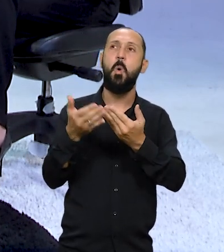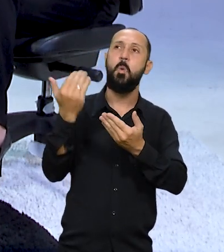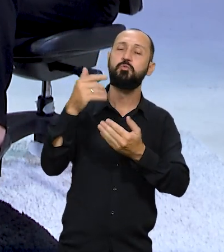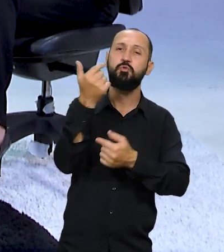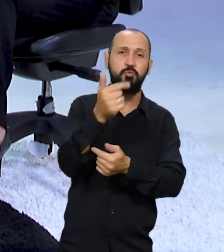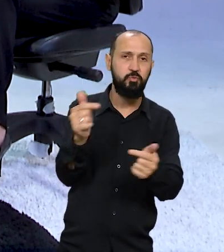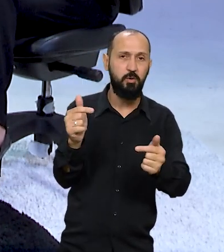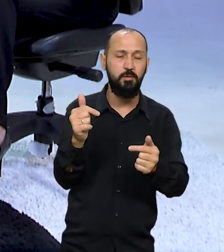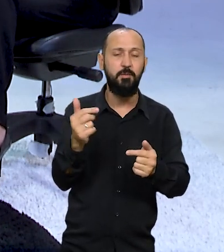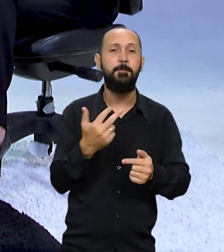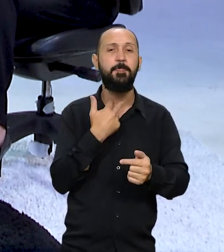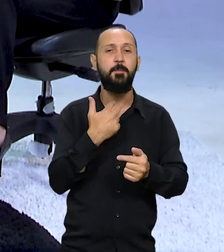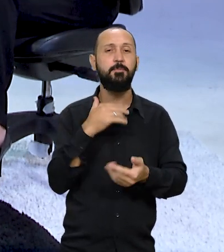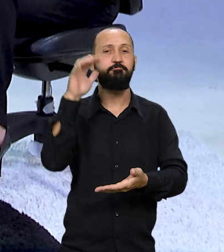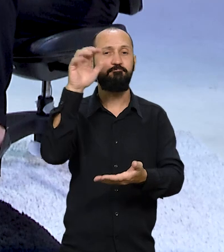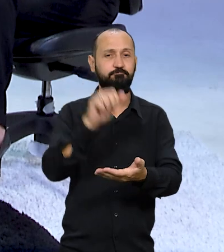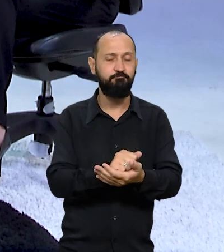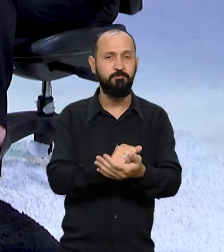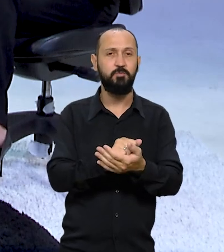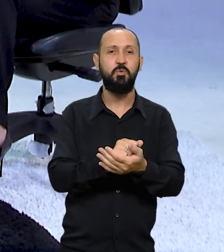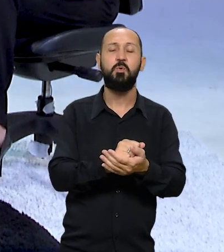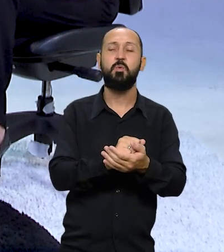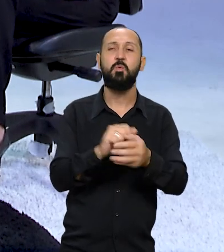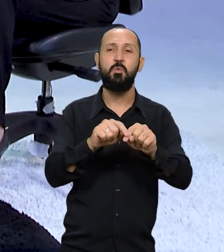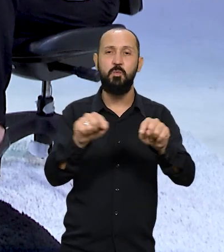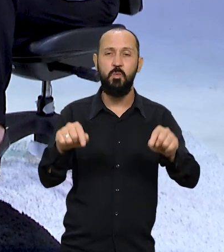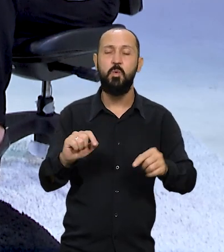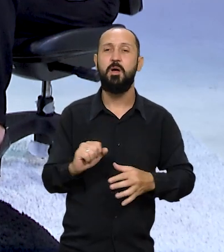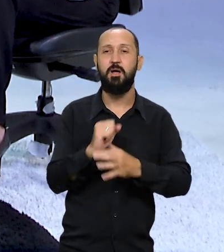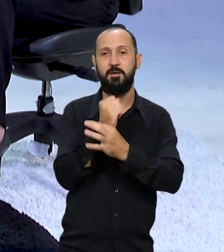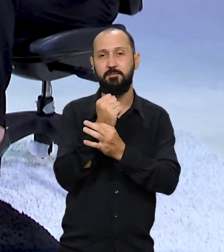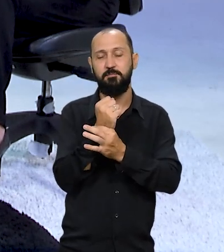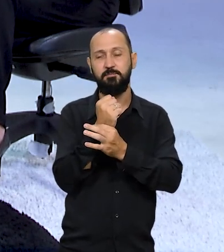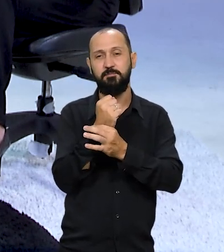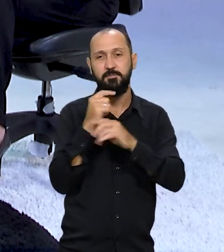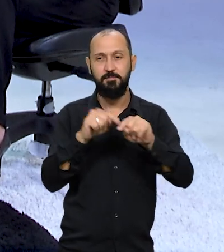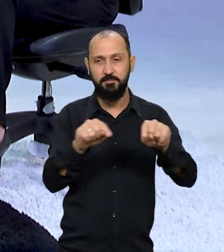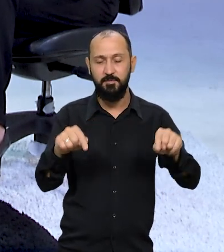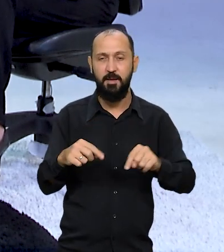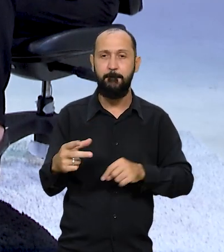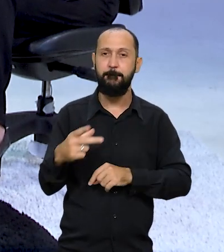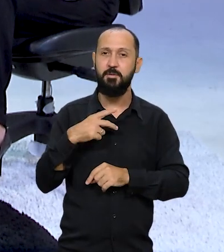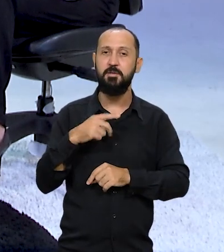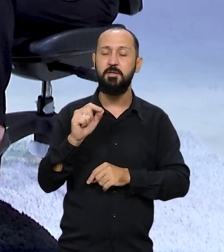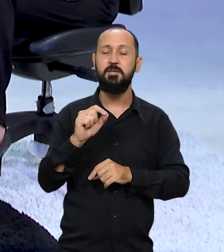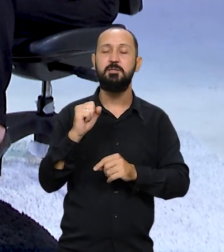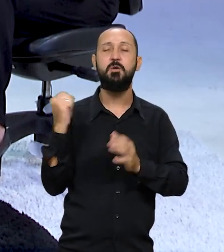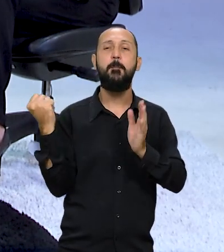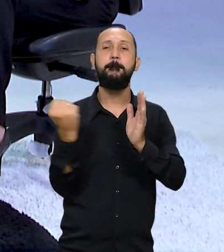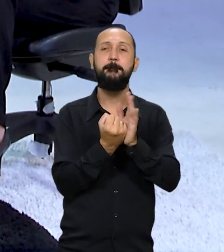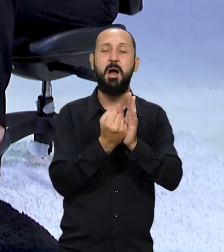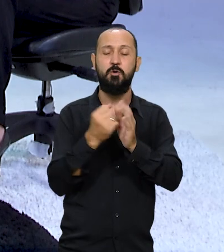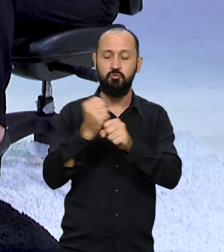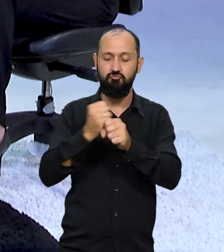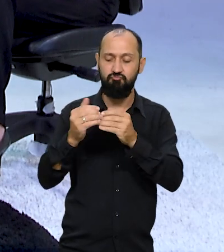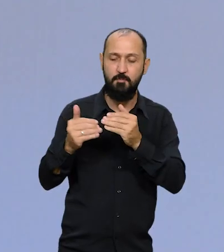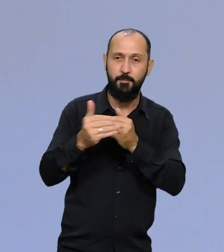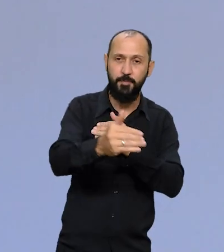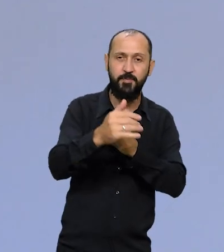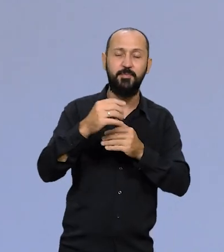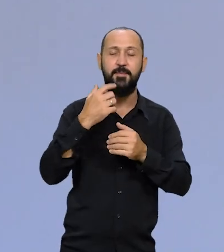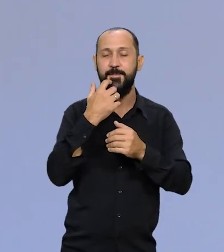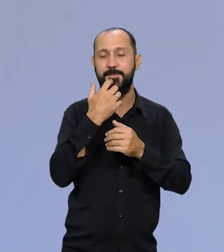ser qualquer centímetro quadrado do território nacional, como fica a segurança jurídica da propriedade privada? Se terras